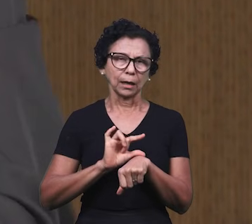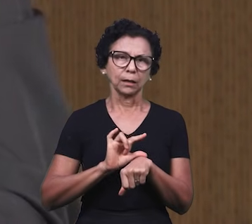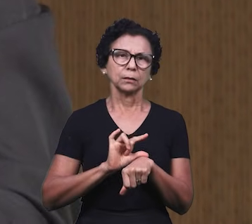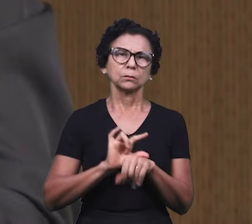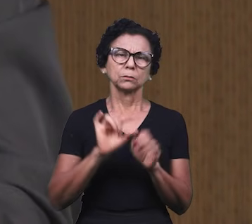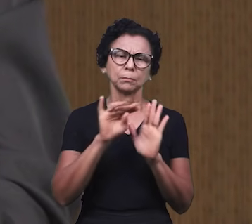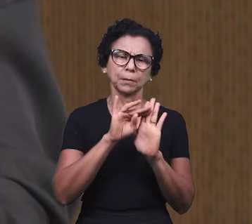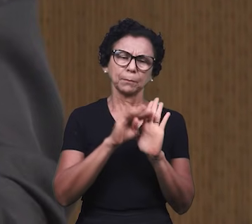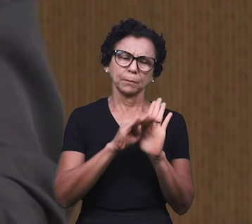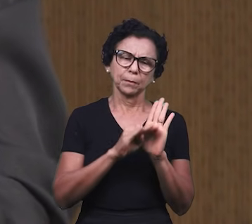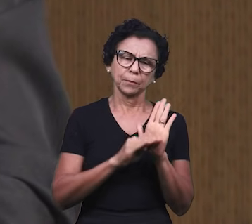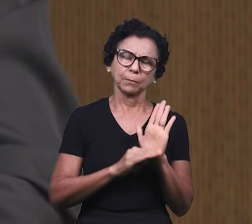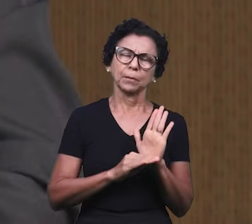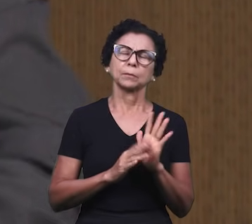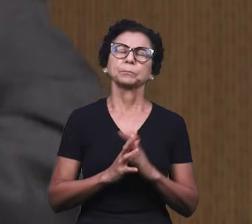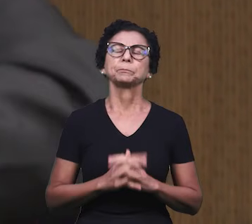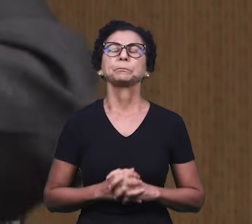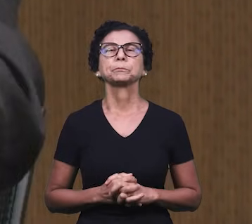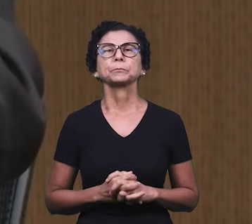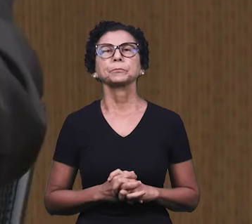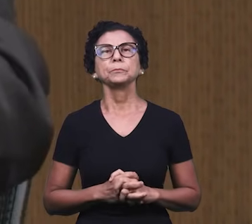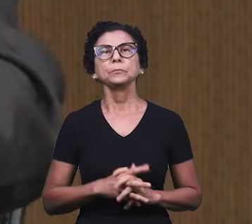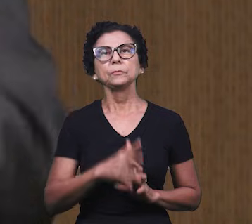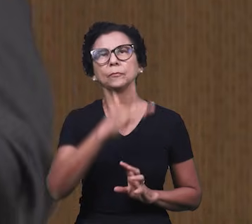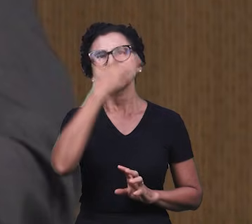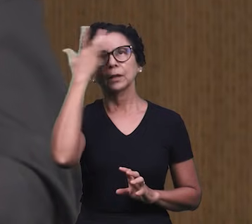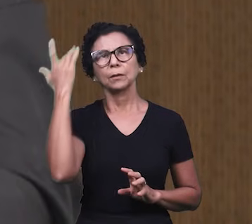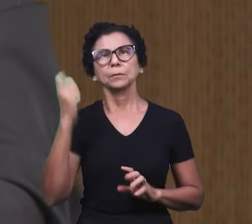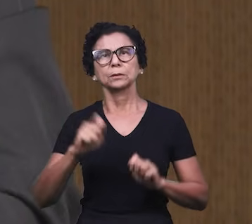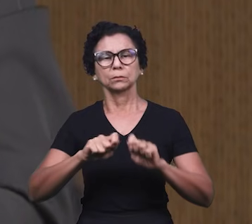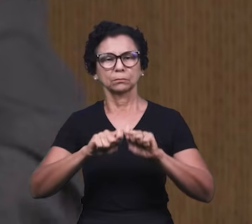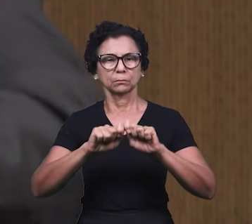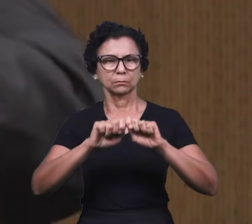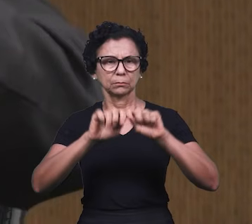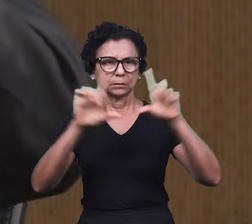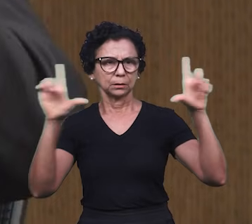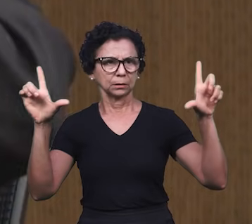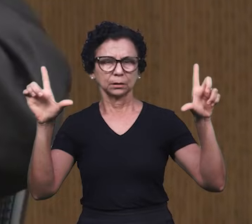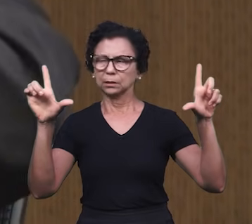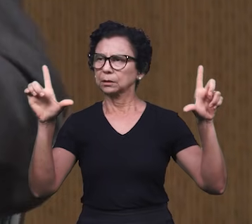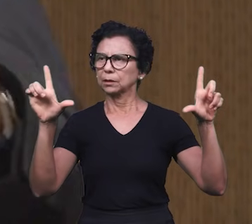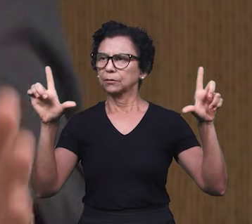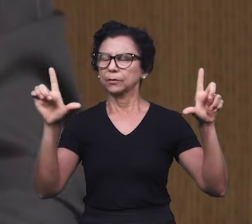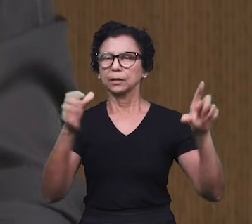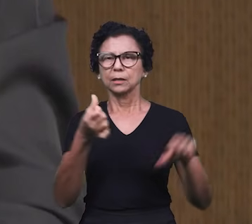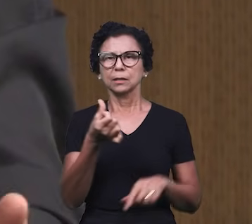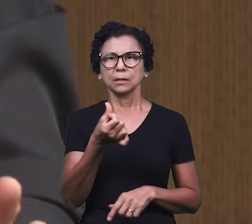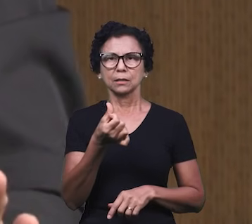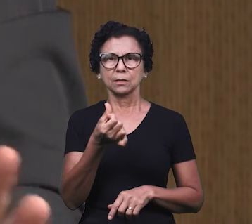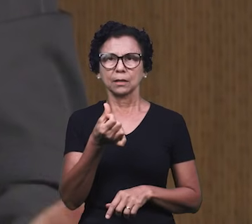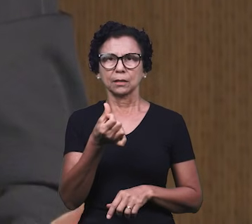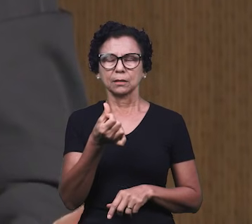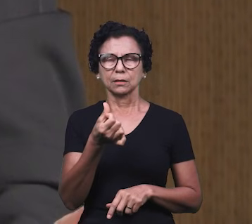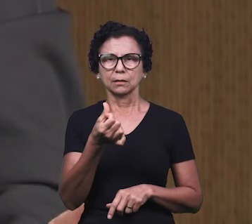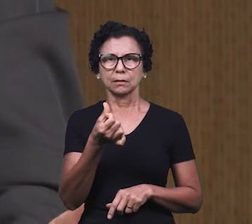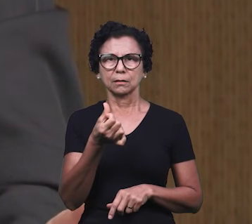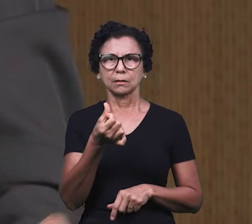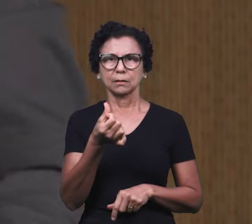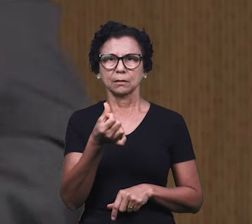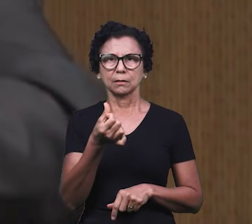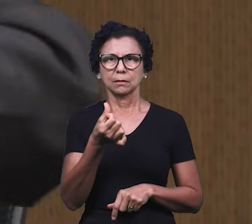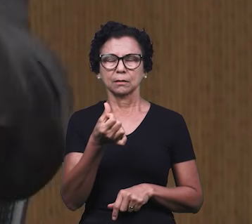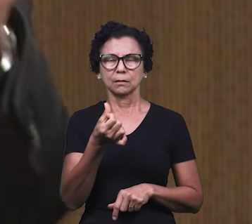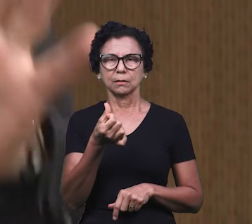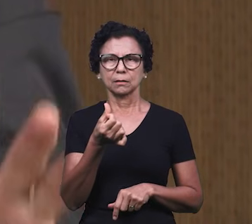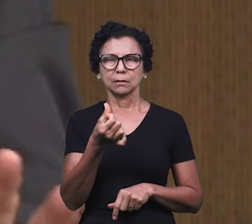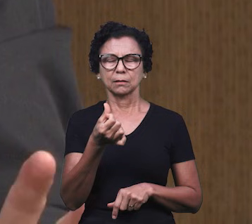definidos. E então, assim, a pessoa que liga a TV bem rapidamente, todo dia, 6 da manhã, ela tem a madrugada.